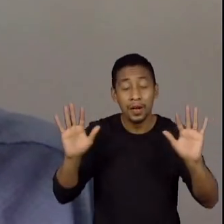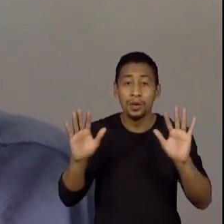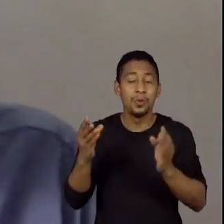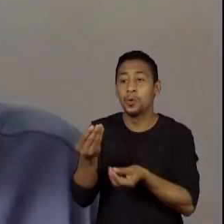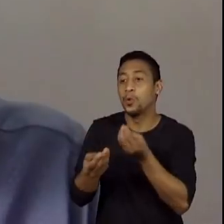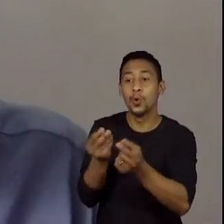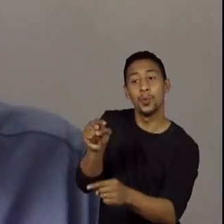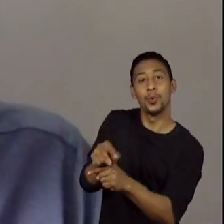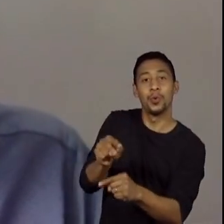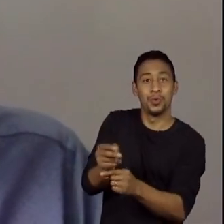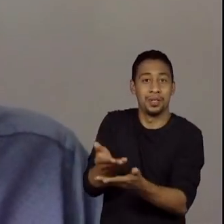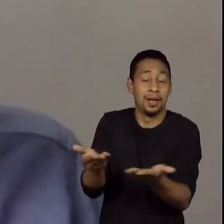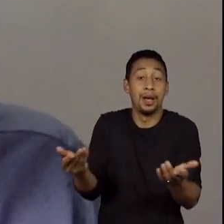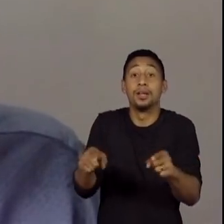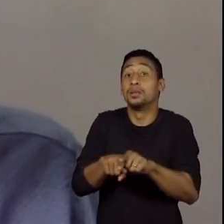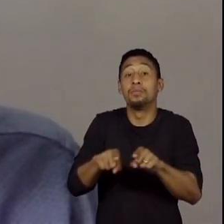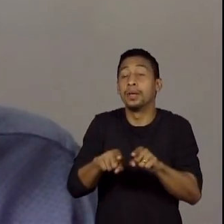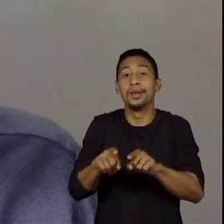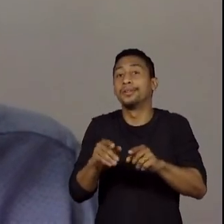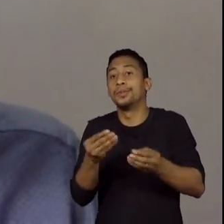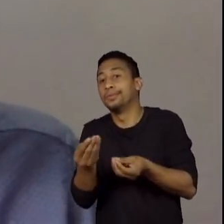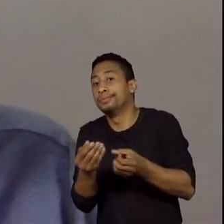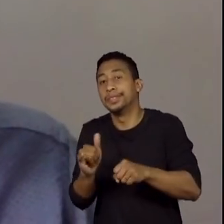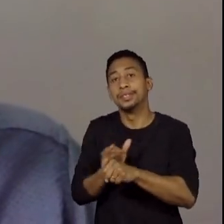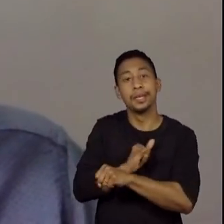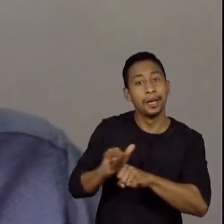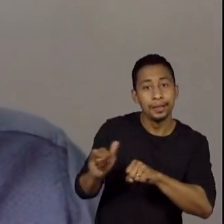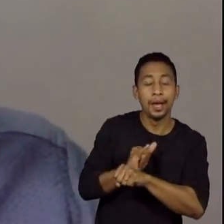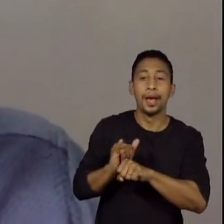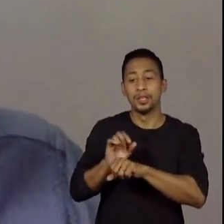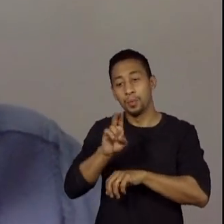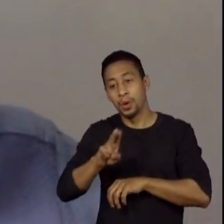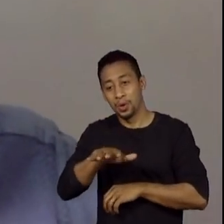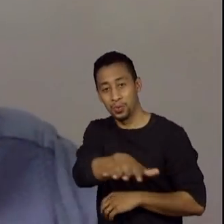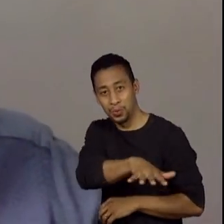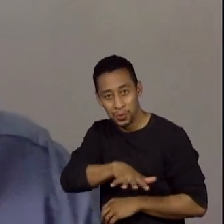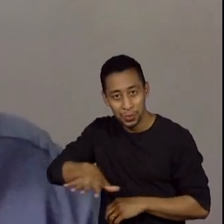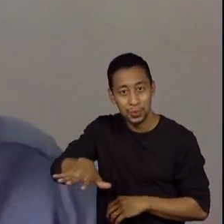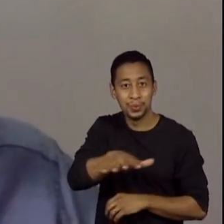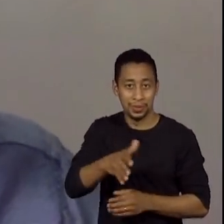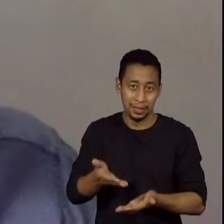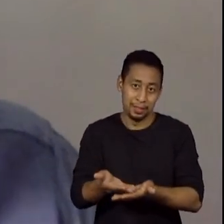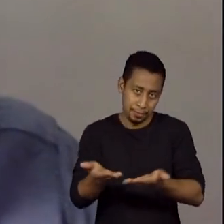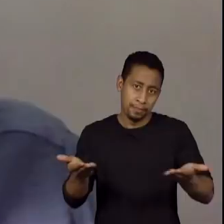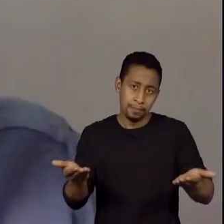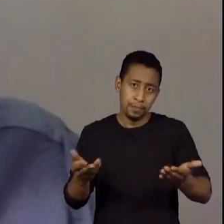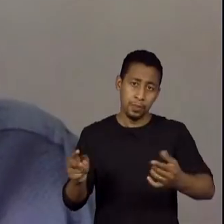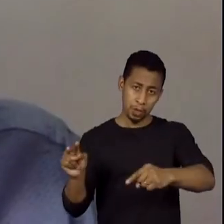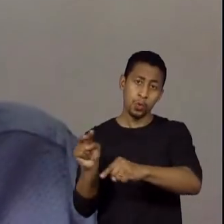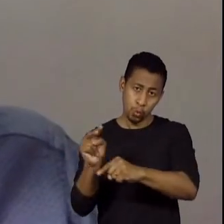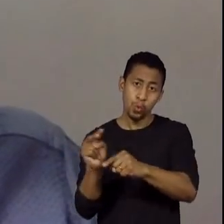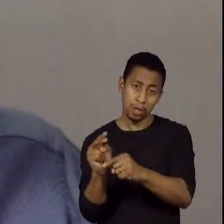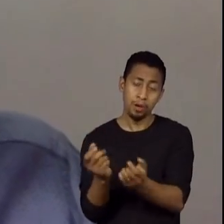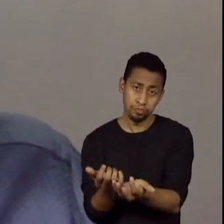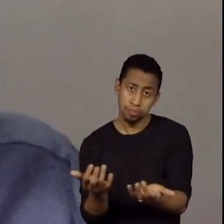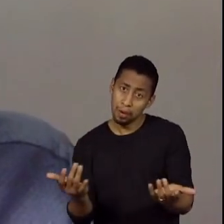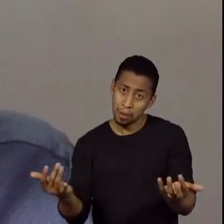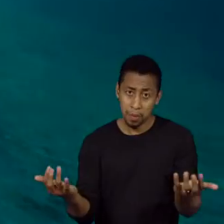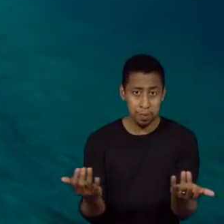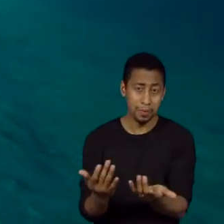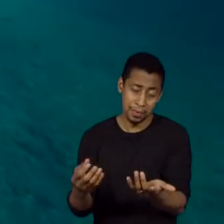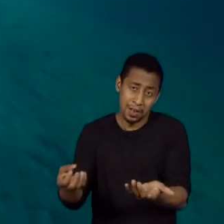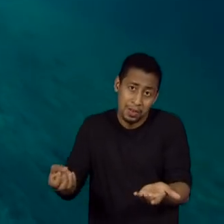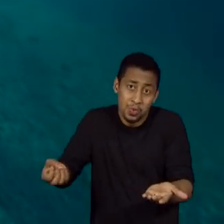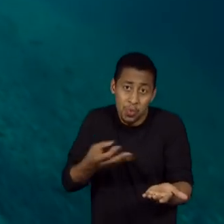desenhar, então, estratégias de uso do espaço com a conservação desse ambiente único. Então,